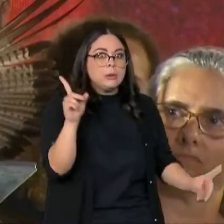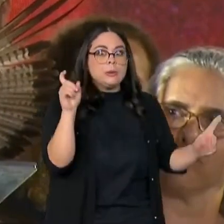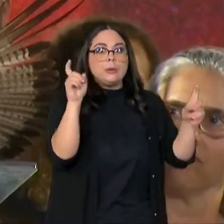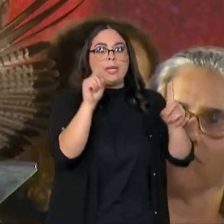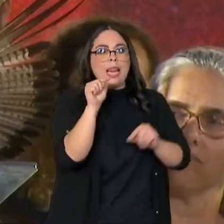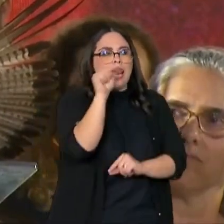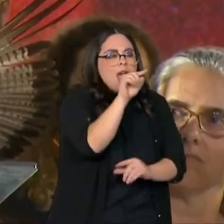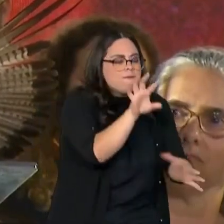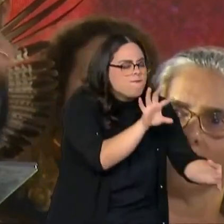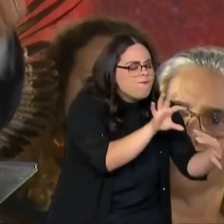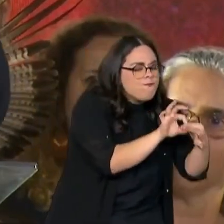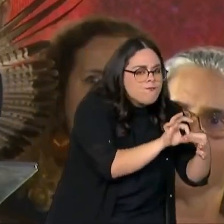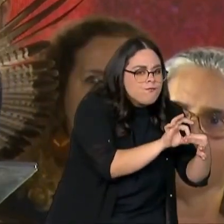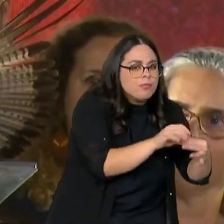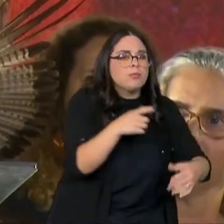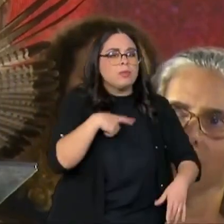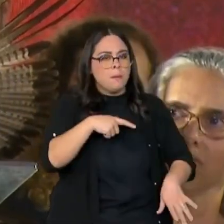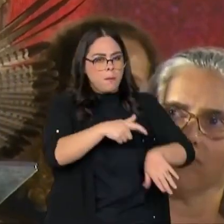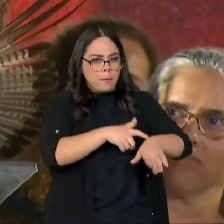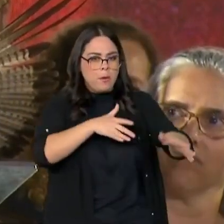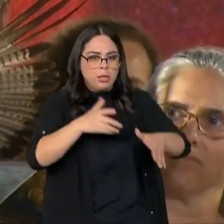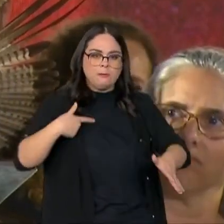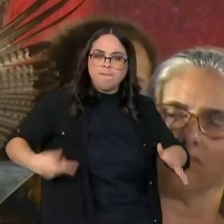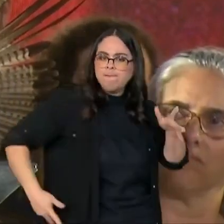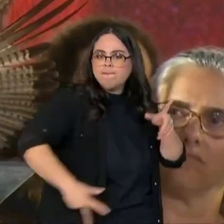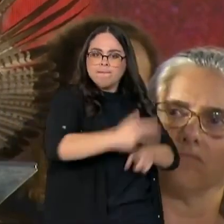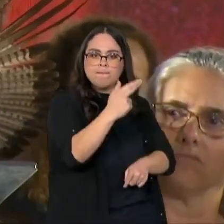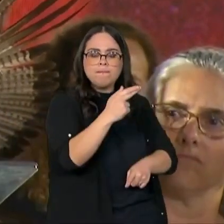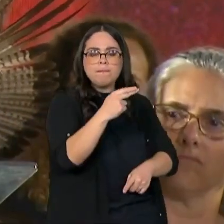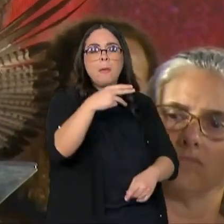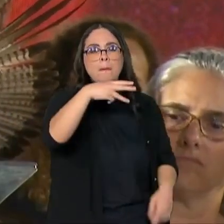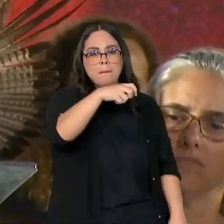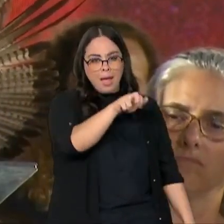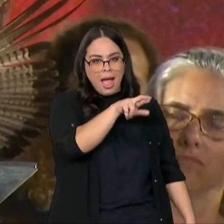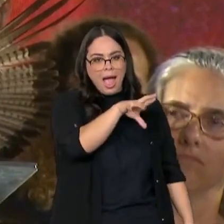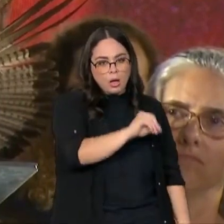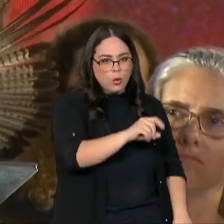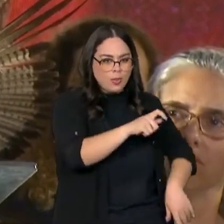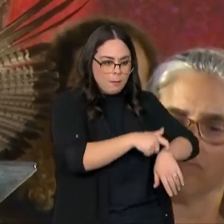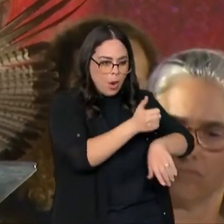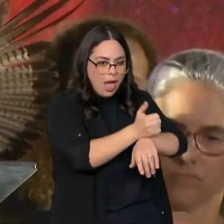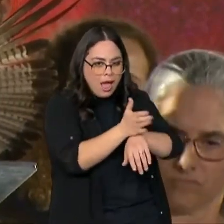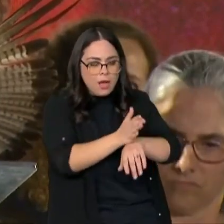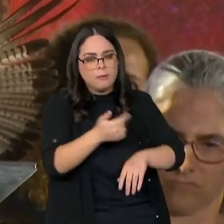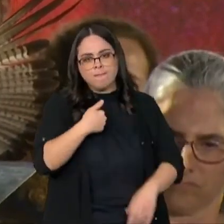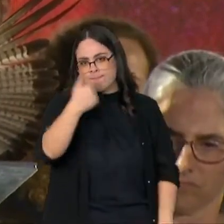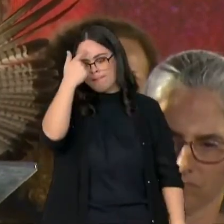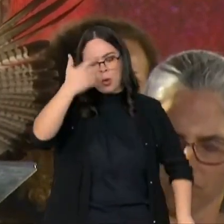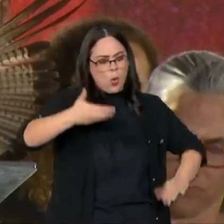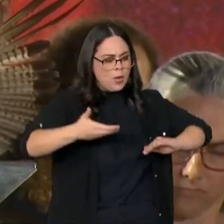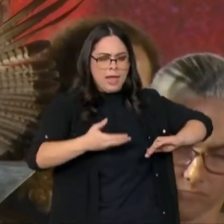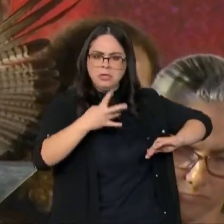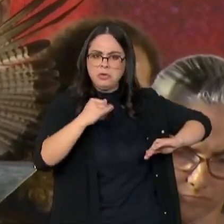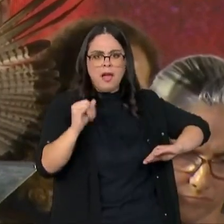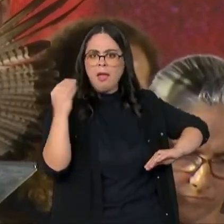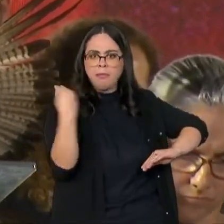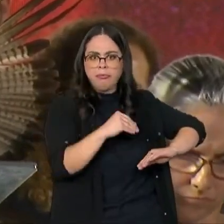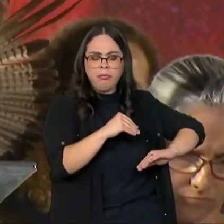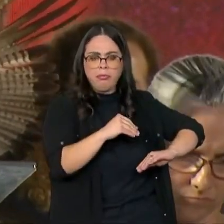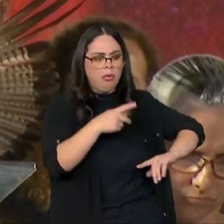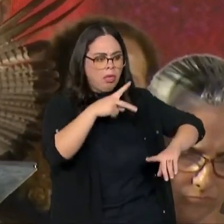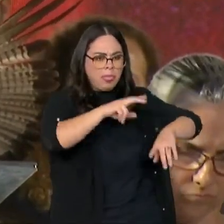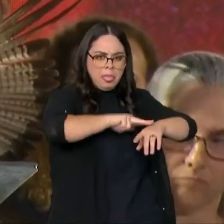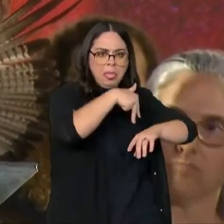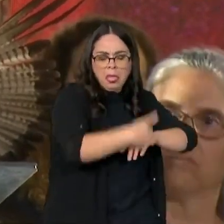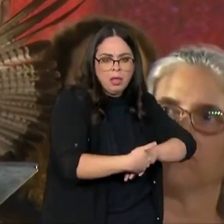lá. Quando eu vetei o marco temporal, eu imaginei que o Congresso não ia ter coragem de derrubar o meu